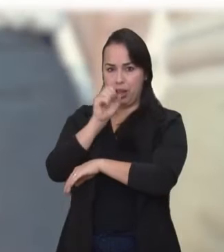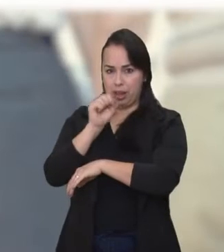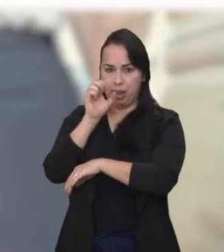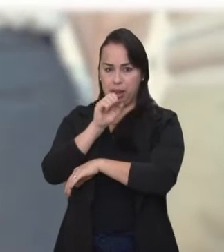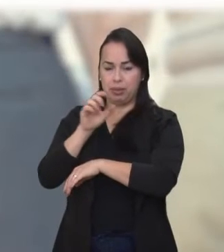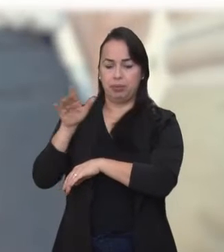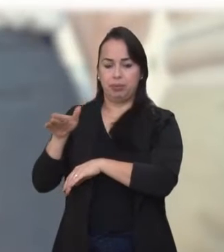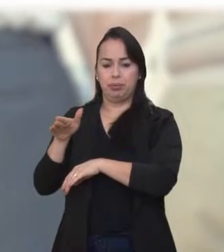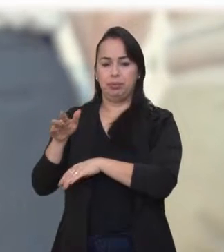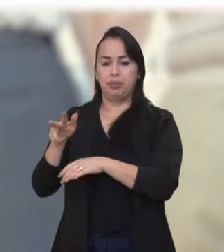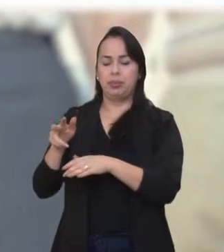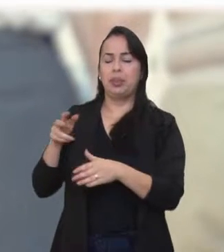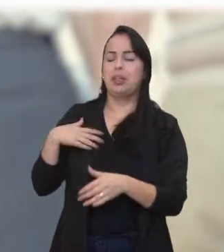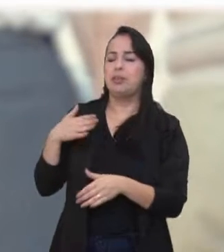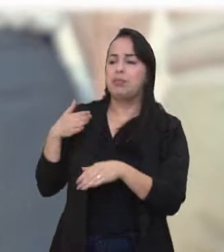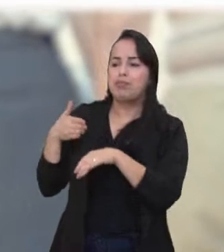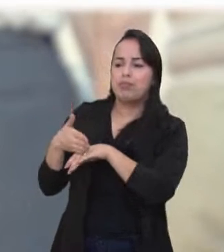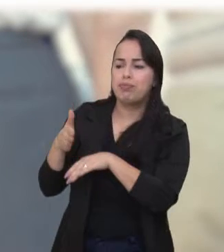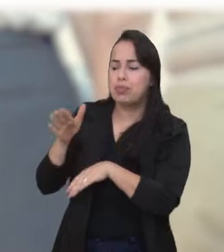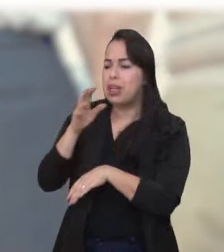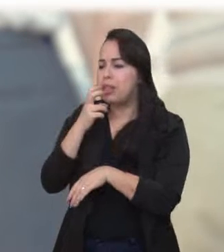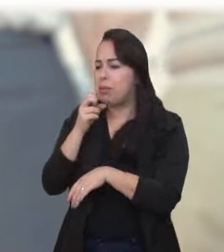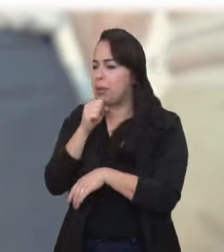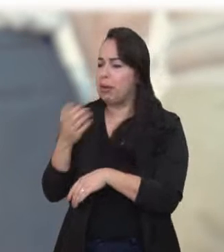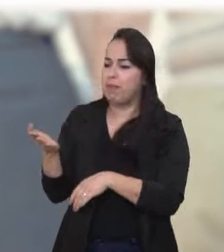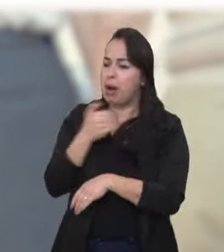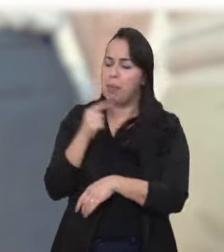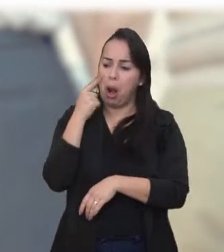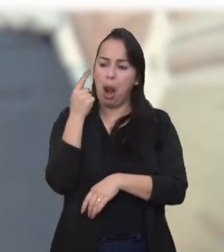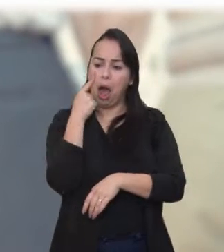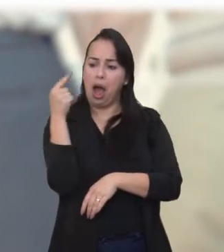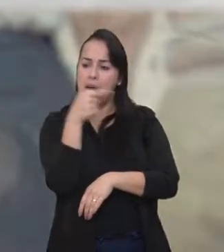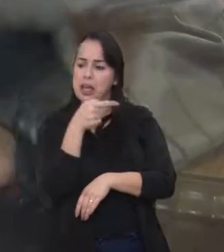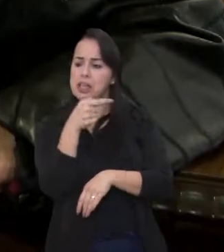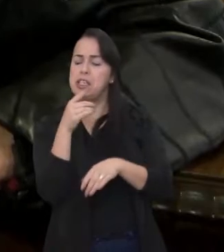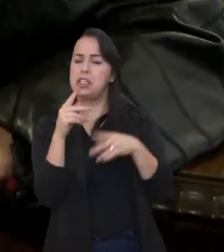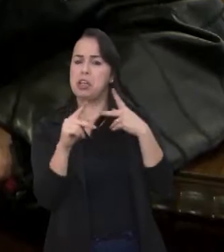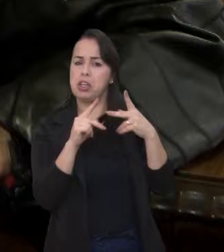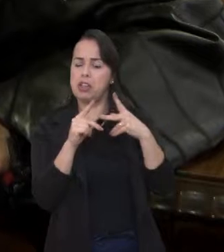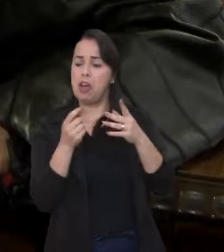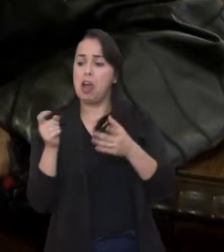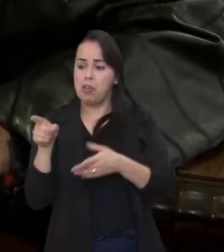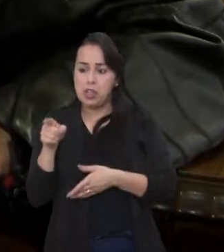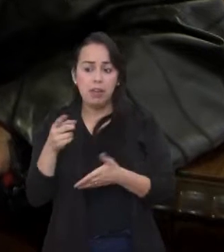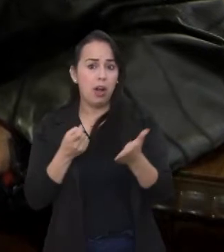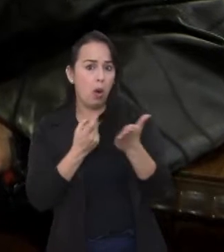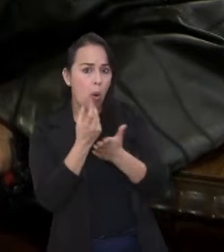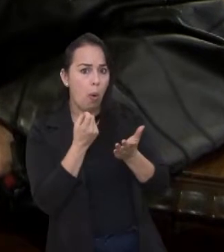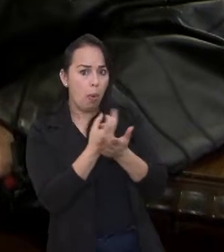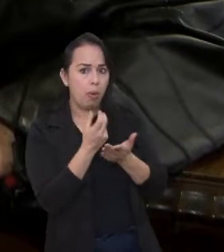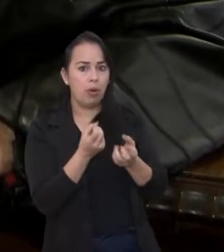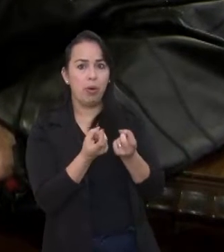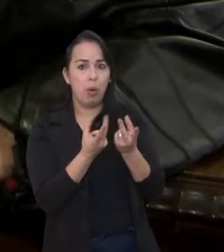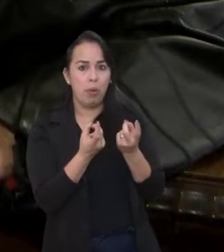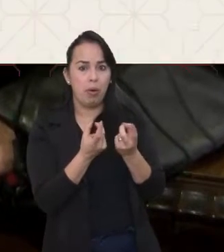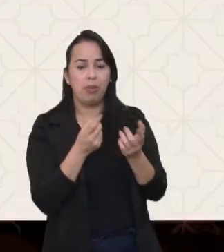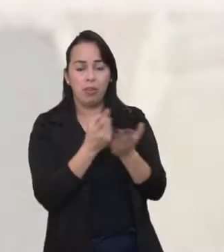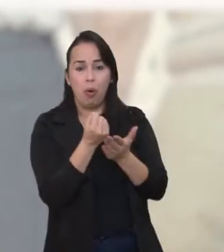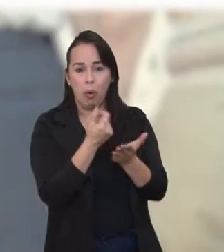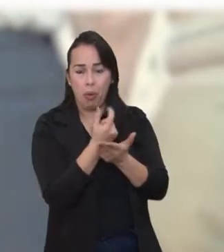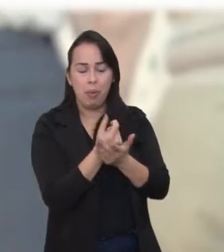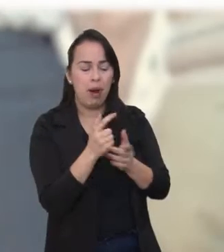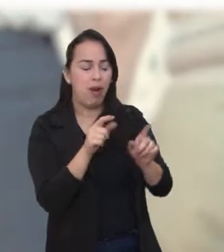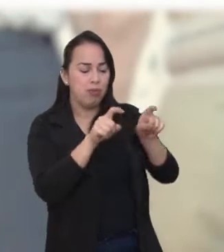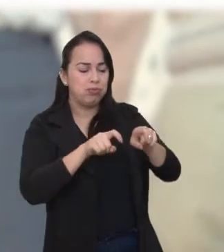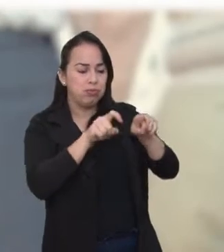o Altino Bondezan apareceu no sábado de manhã e falou assim: olha, vamos lá em São José que você vai comprar um lote num loteamento que saiu lá. Então meu